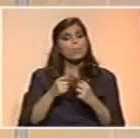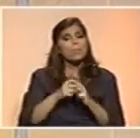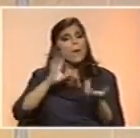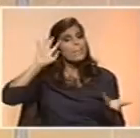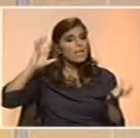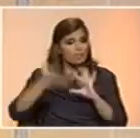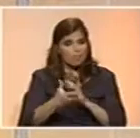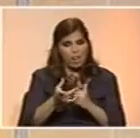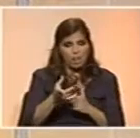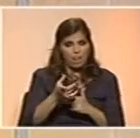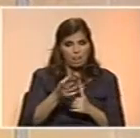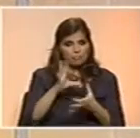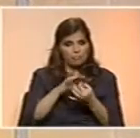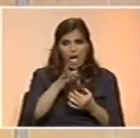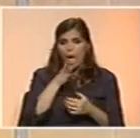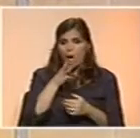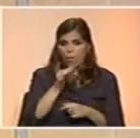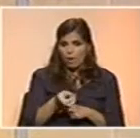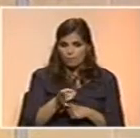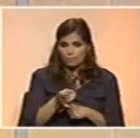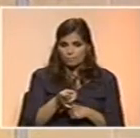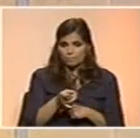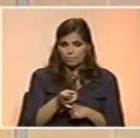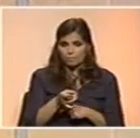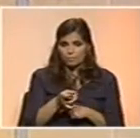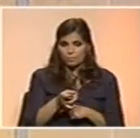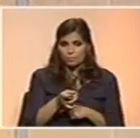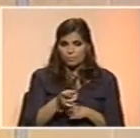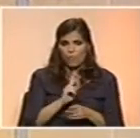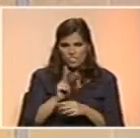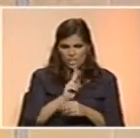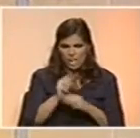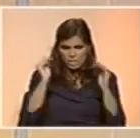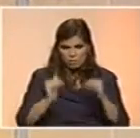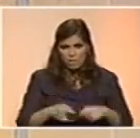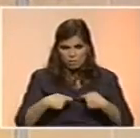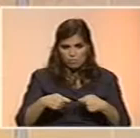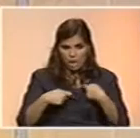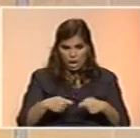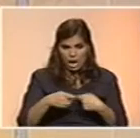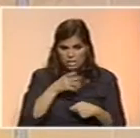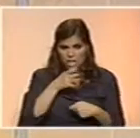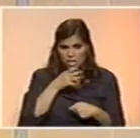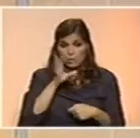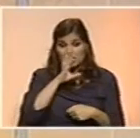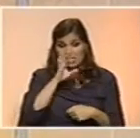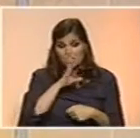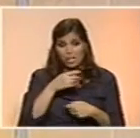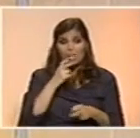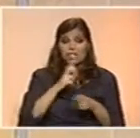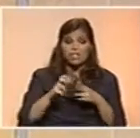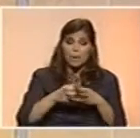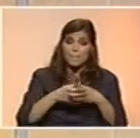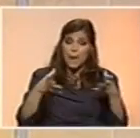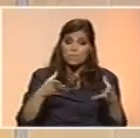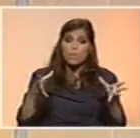alimentar tem a ver com a água. Obviamente podemos discutir se temos mais espaço disponível ou menos energia ou por aí